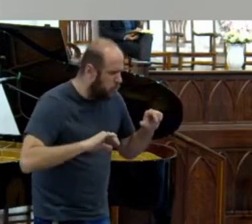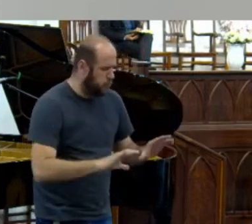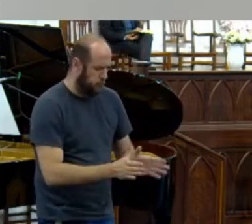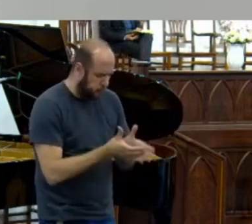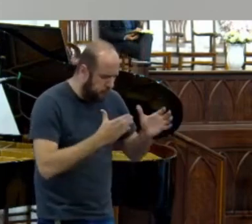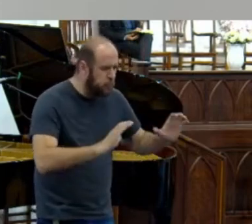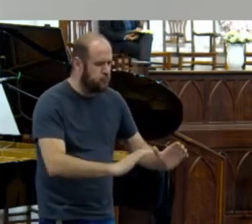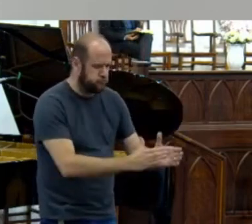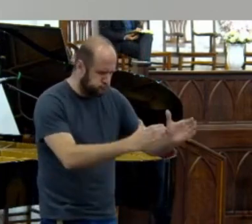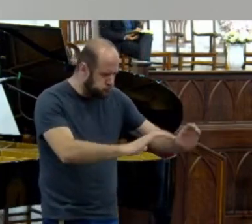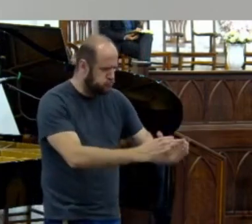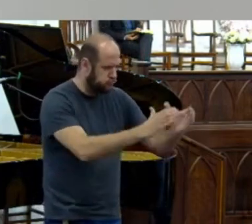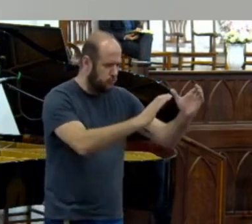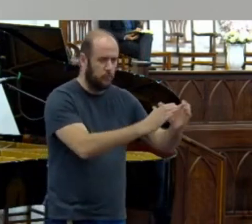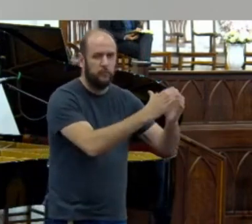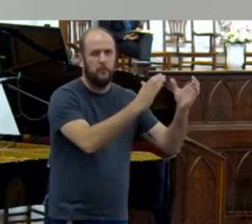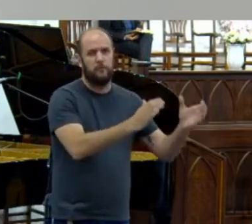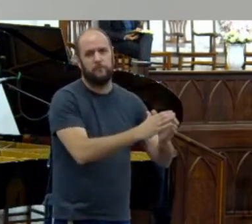mexendo com o barro.